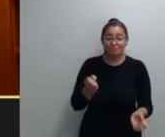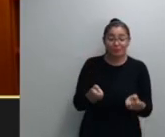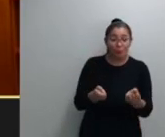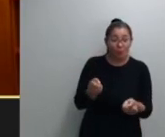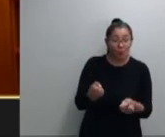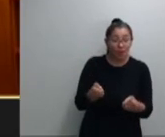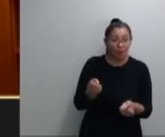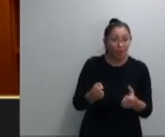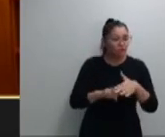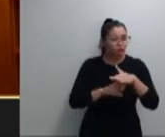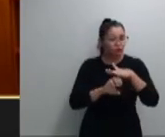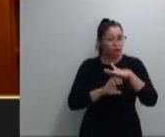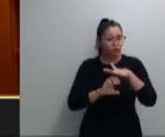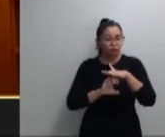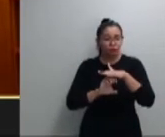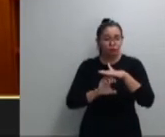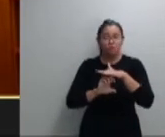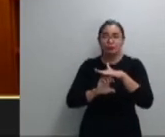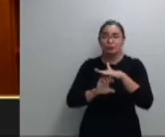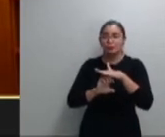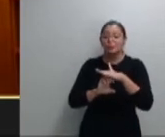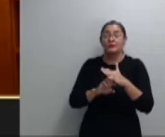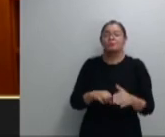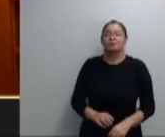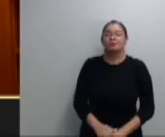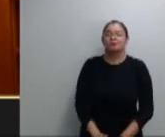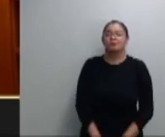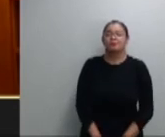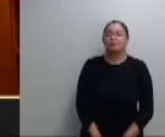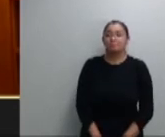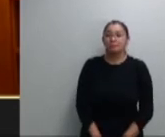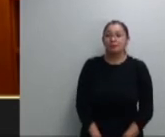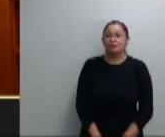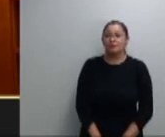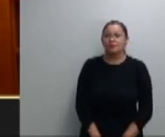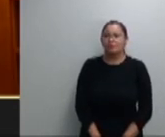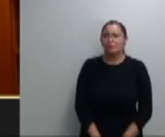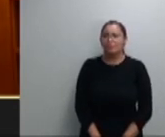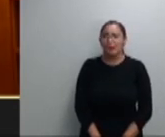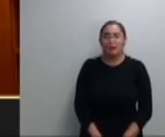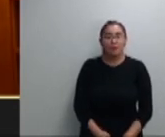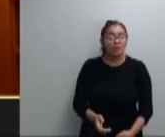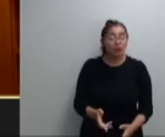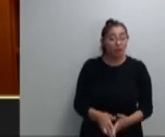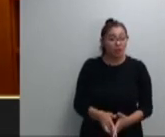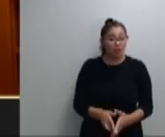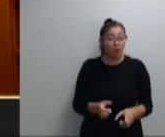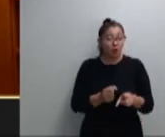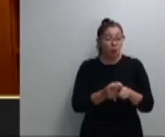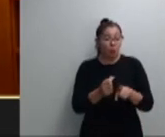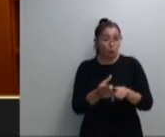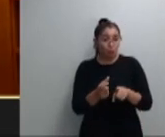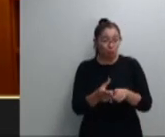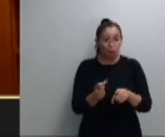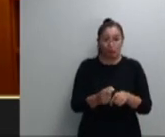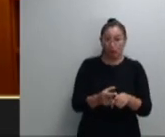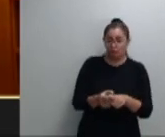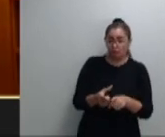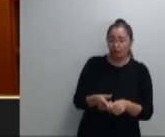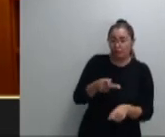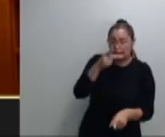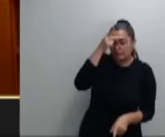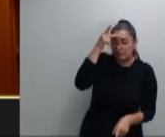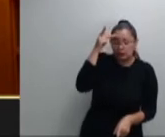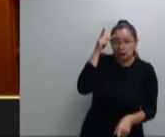Então, ela adquire, efetivamente, esses veículos e gerencia e aluga essas frotas para os seus clientes. Esses veículos ficam dentro do seu